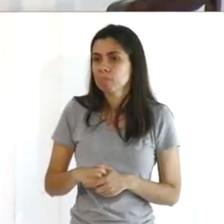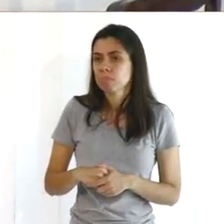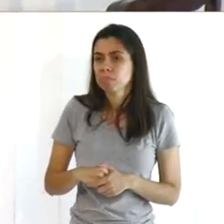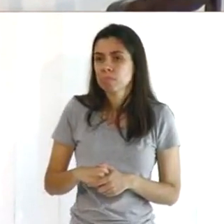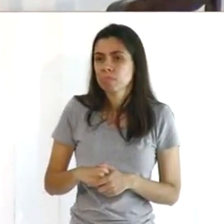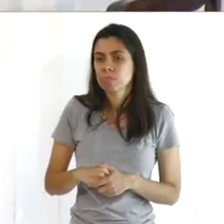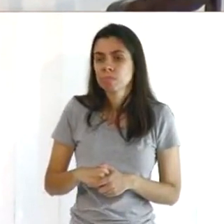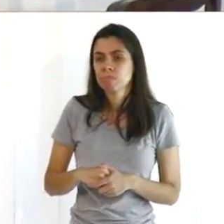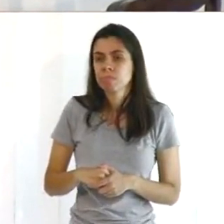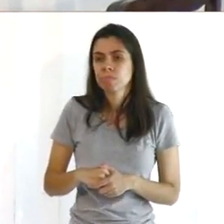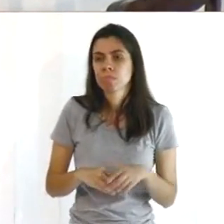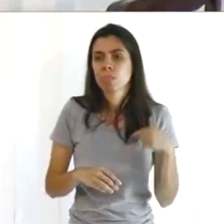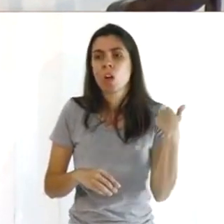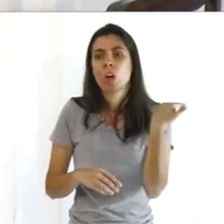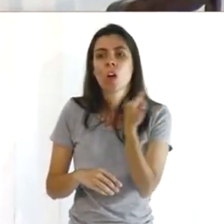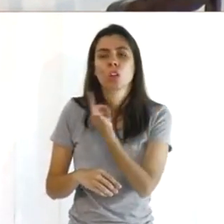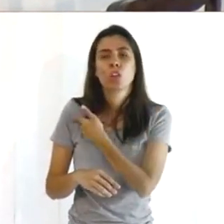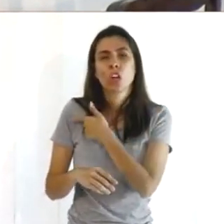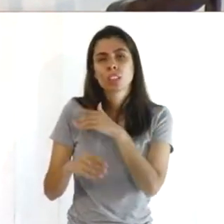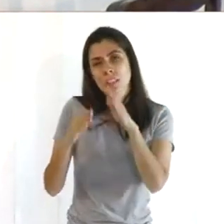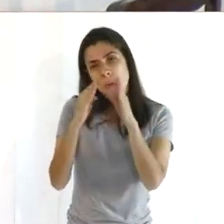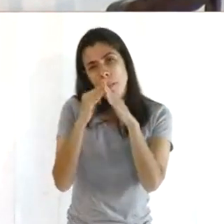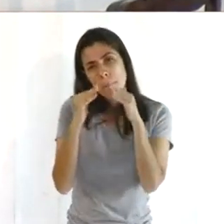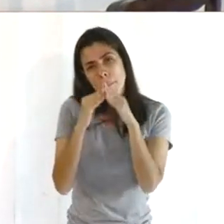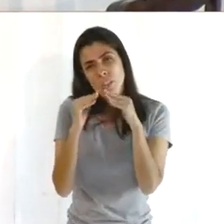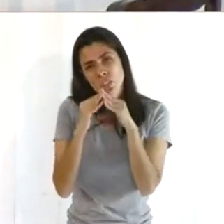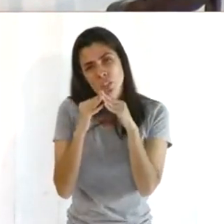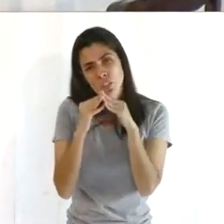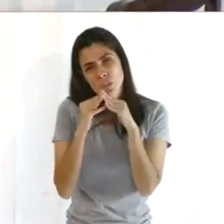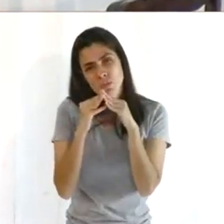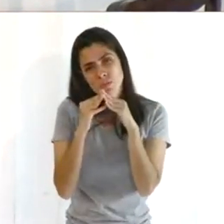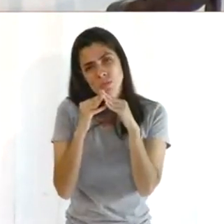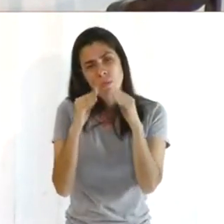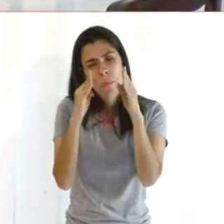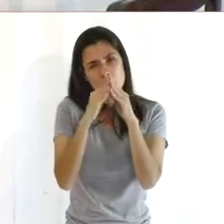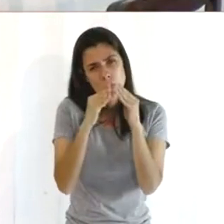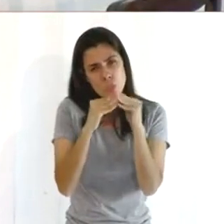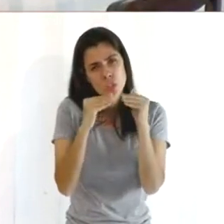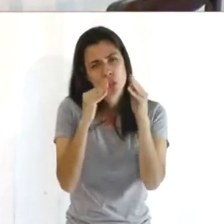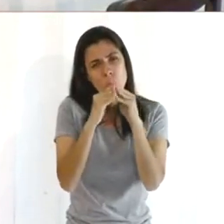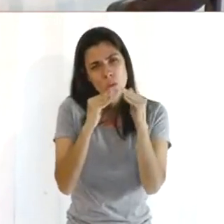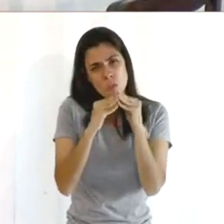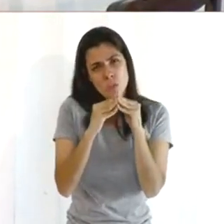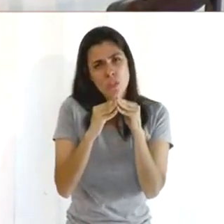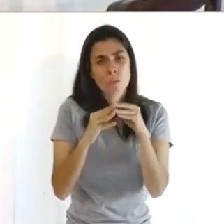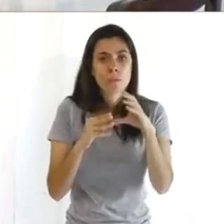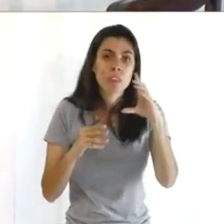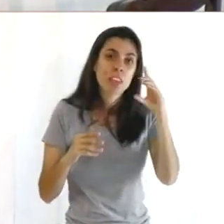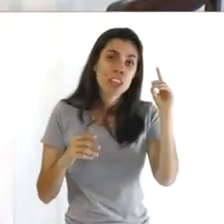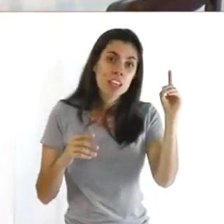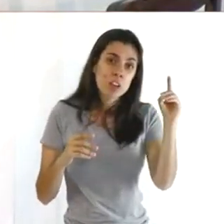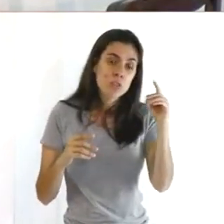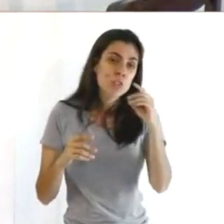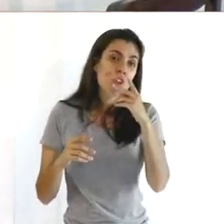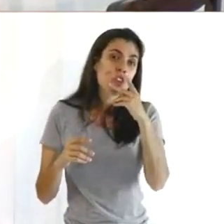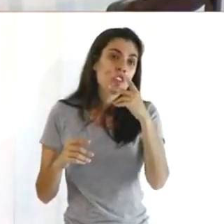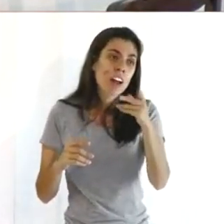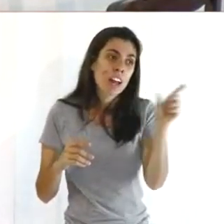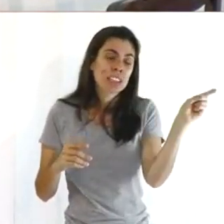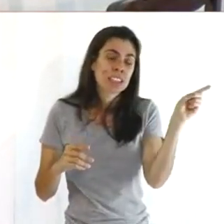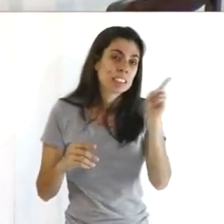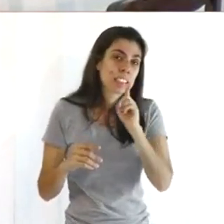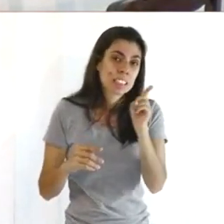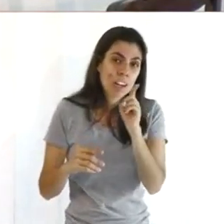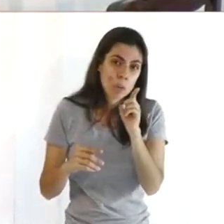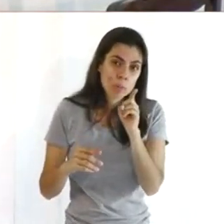uma resposta para te dar, que talvez o não de Deus num primeiro momento não te agradará, mas é melhor ouvir o não de Deus do